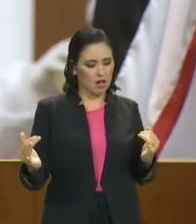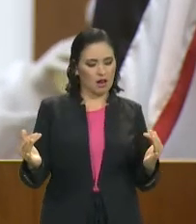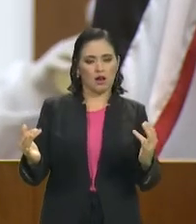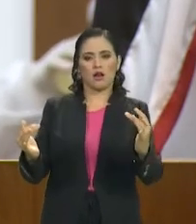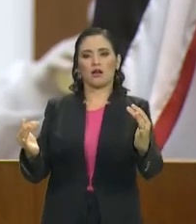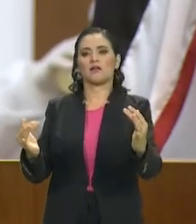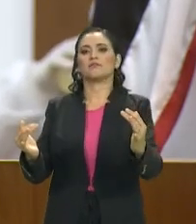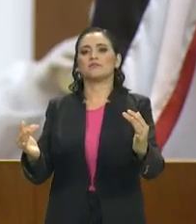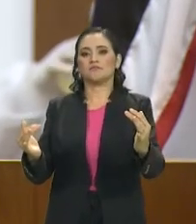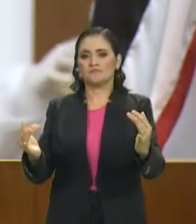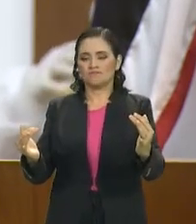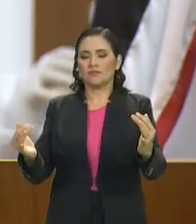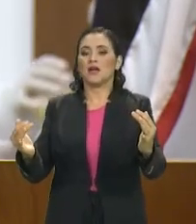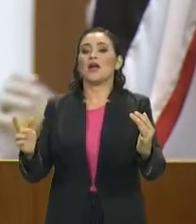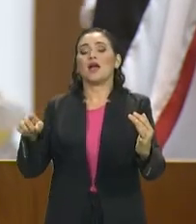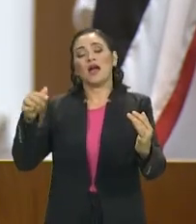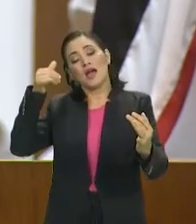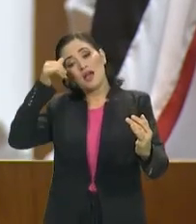evite